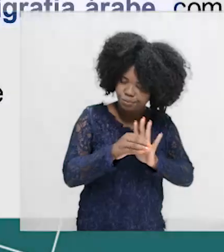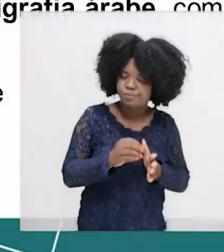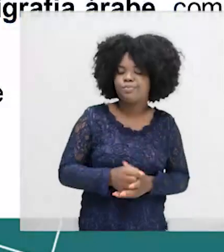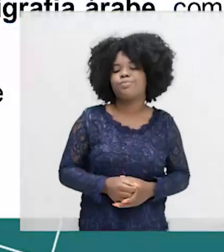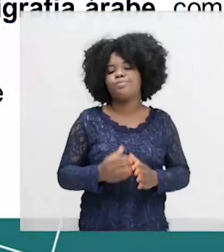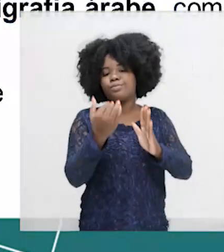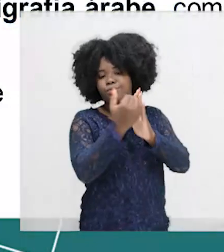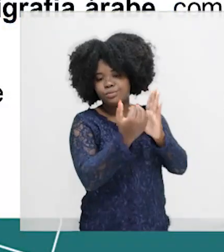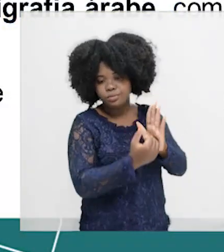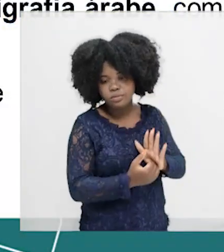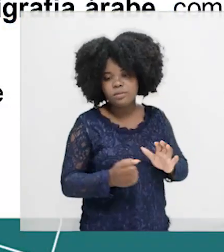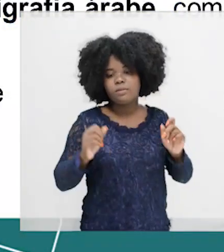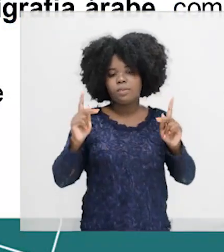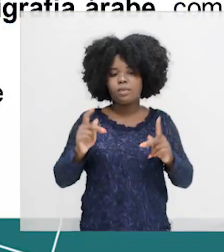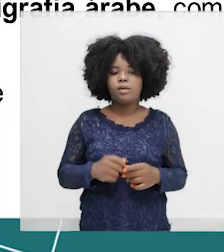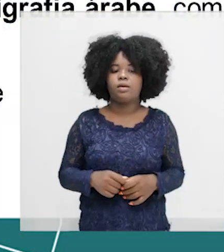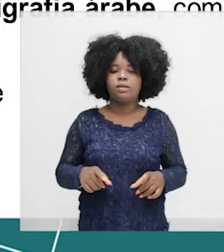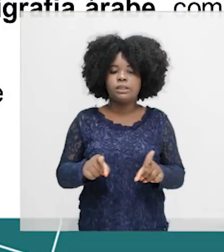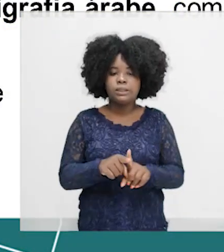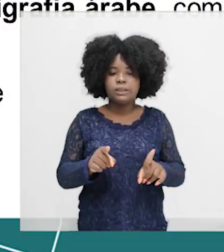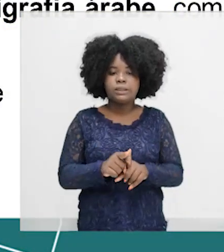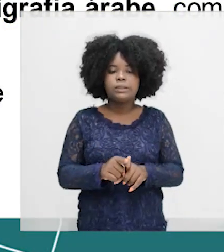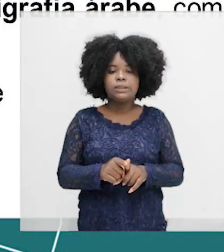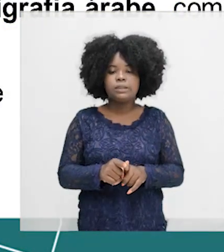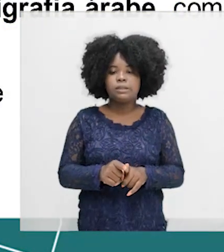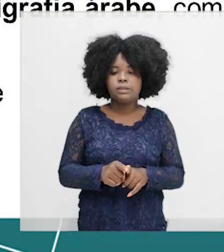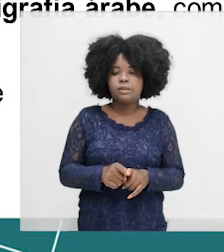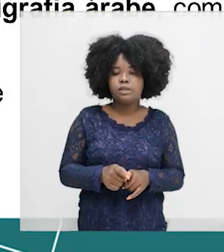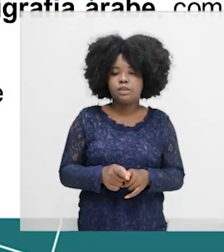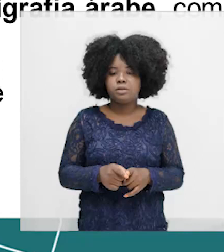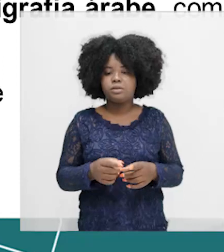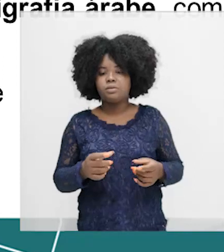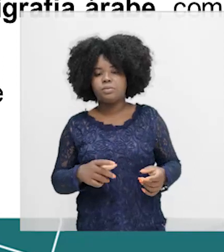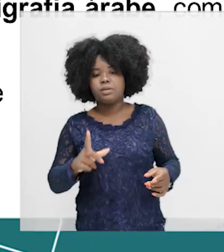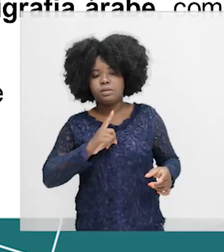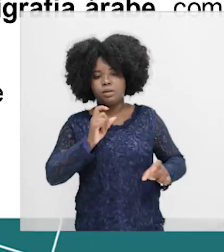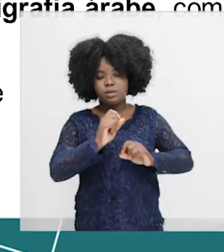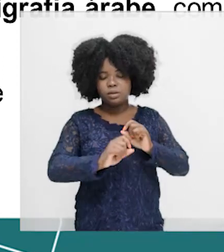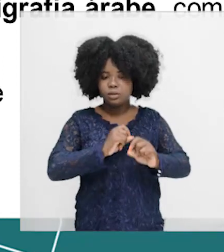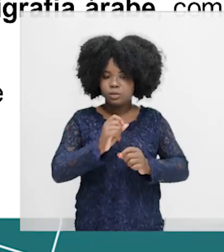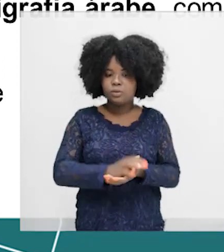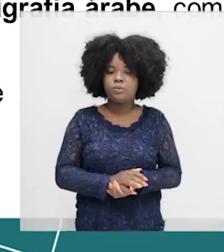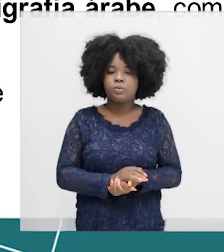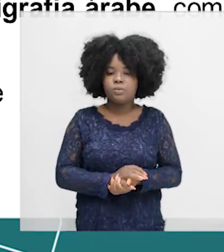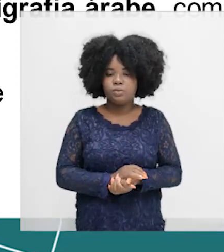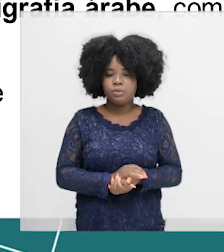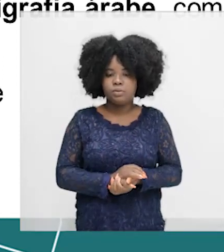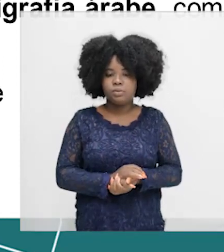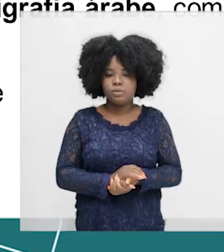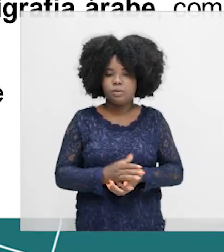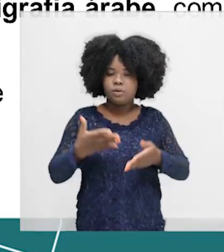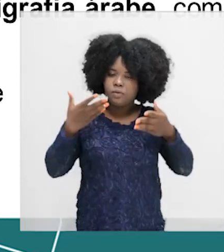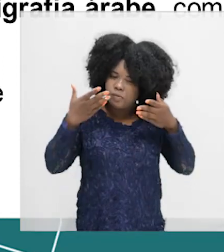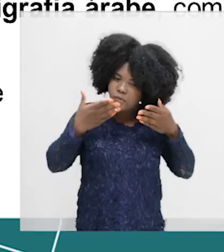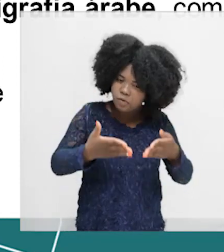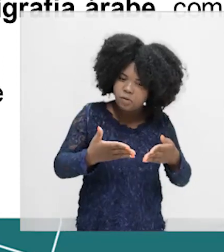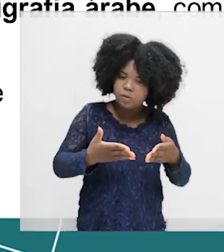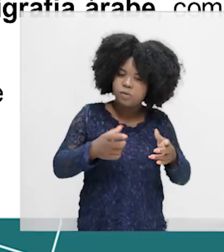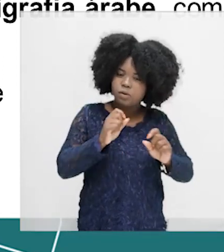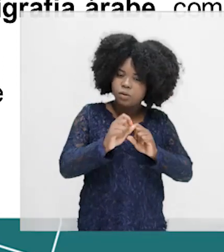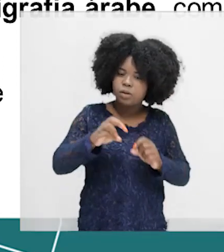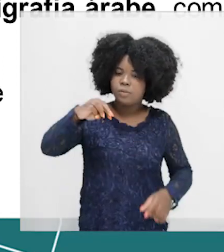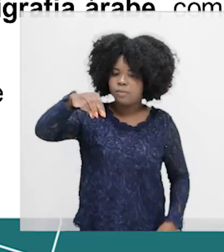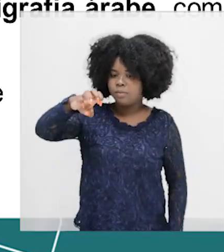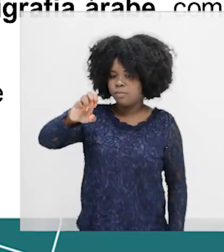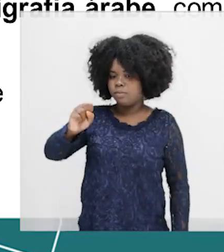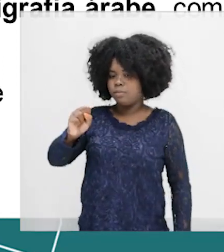e a manifestação arquitetônica mais forte da arte islâmica é, sem sombra de dúvida, a